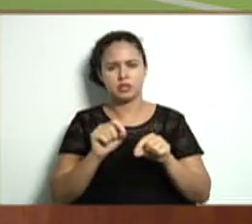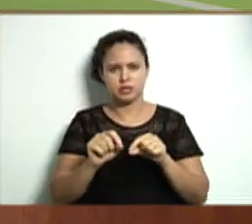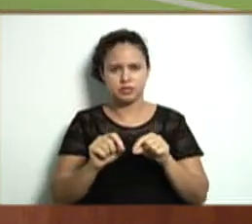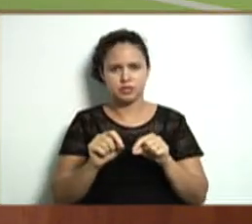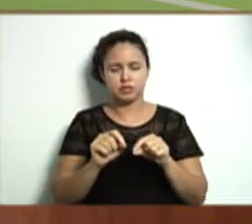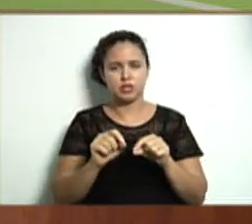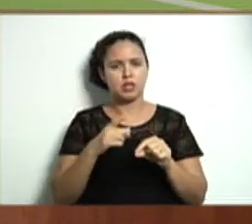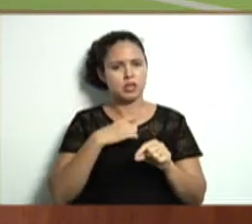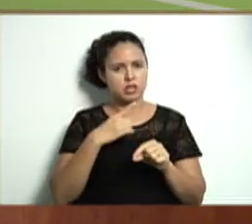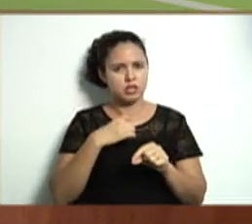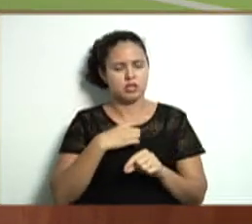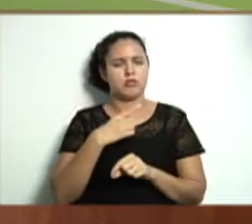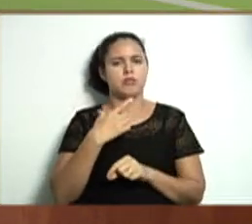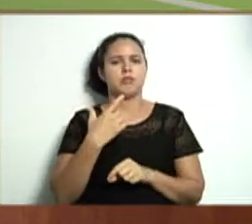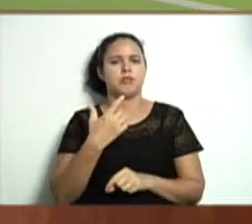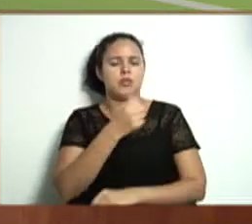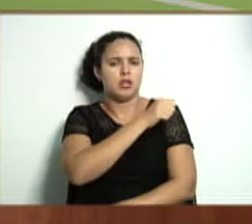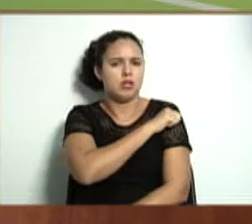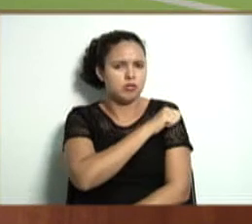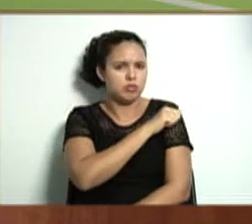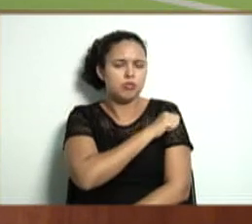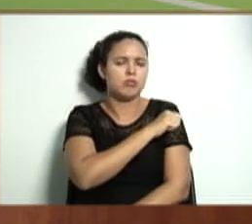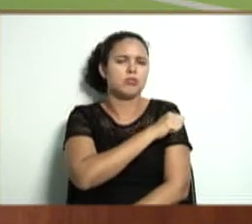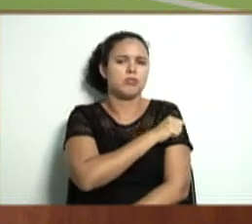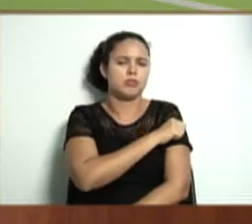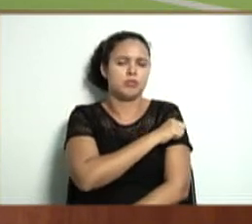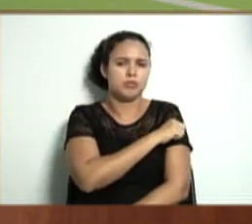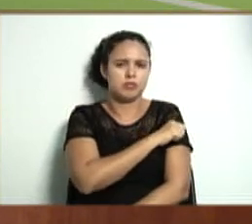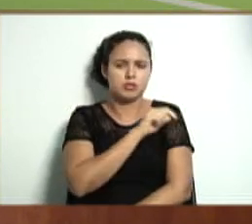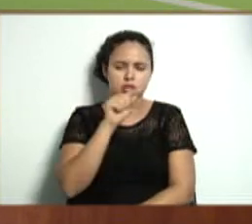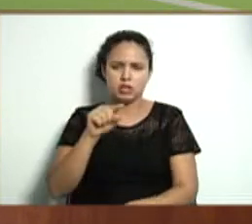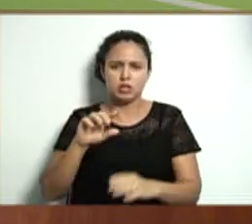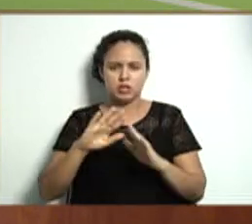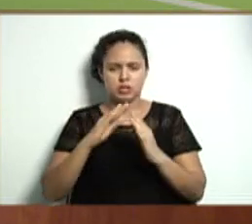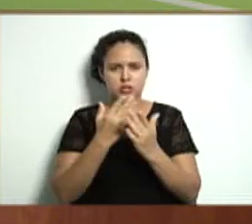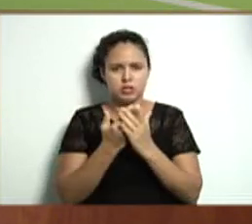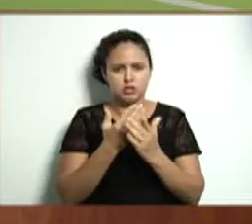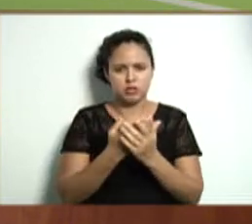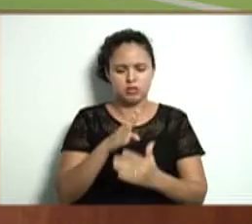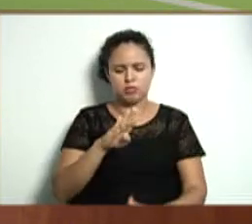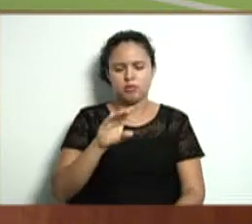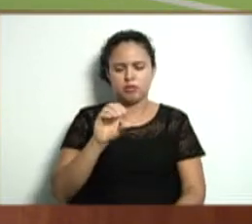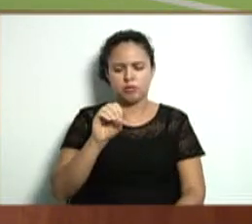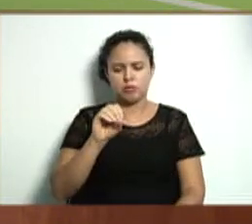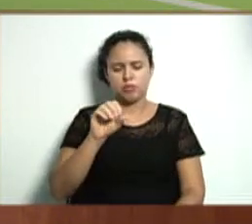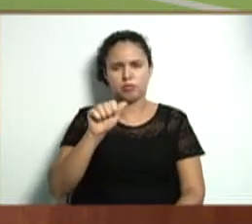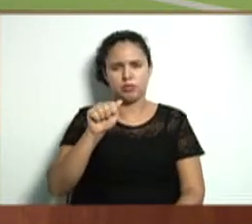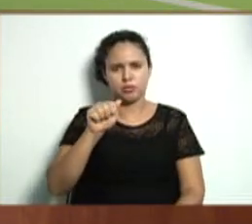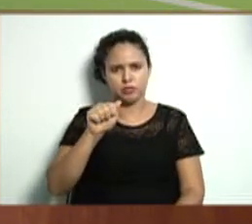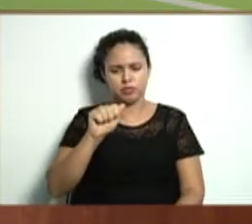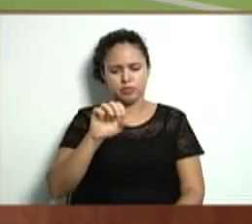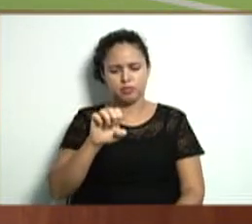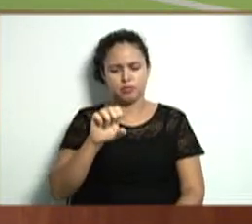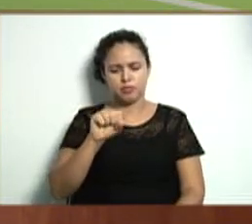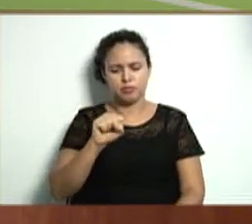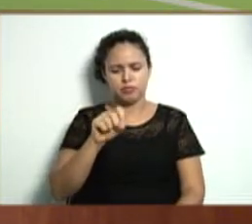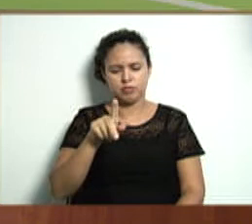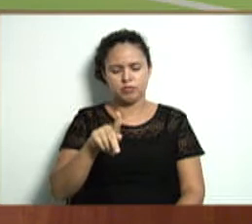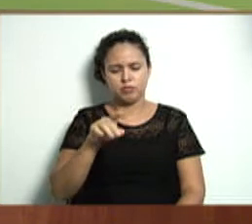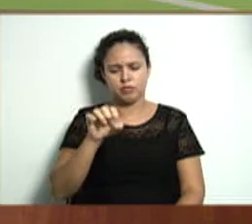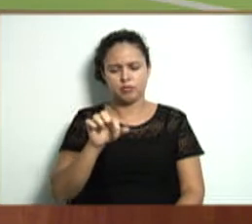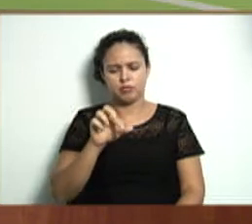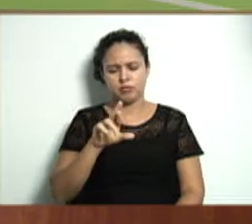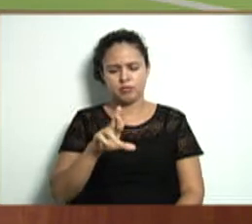Mas tem gente lá de Boa Esperança, está dizendo aqui o Valdir, que acertaram e marcaram a letra